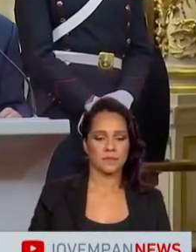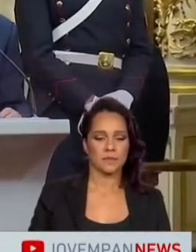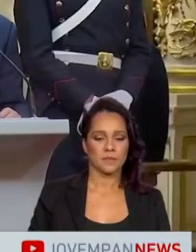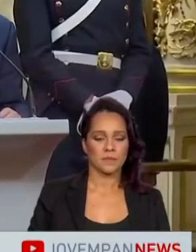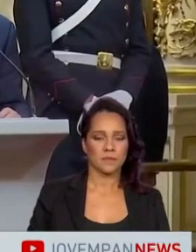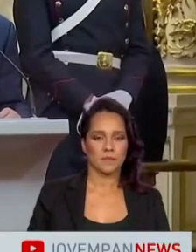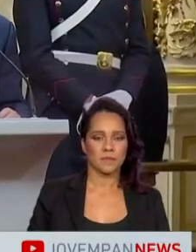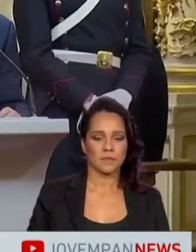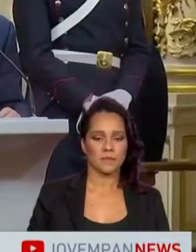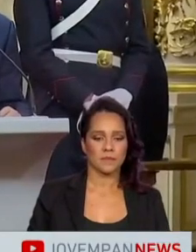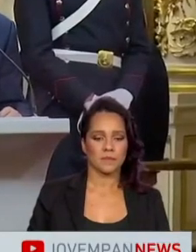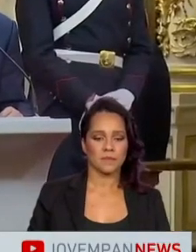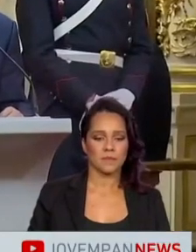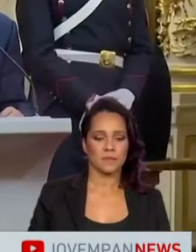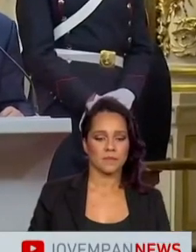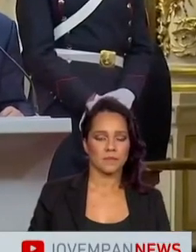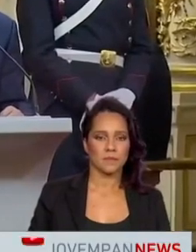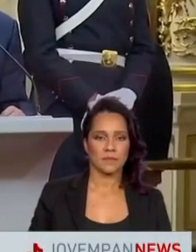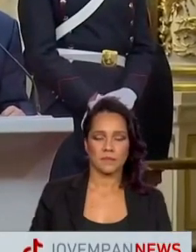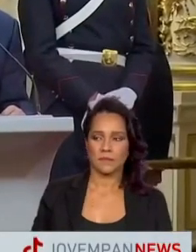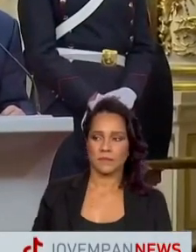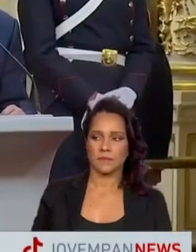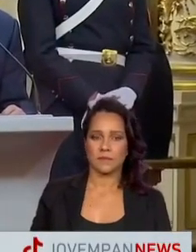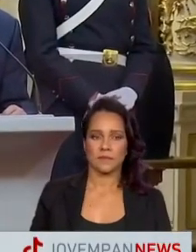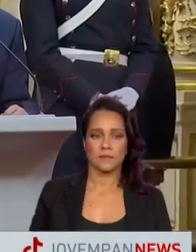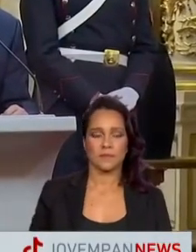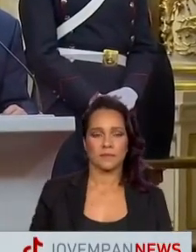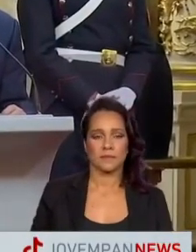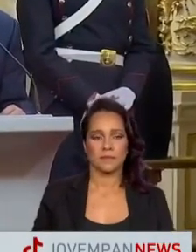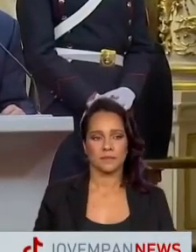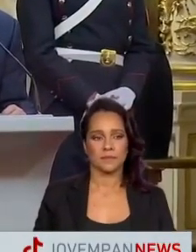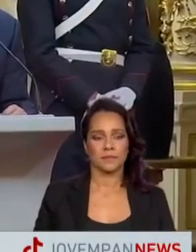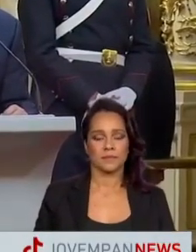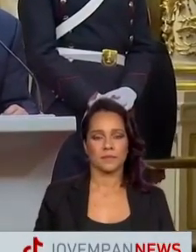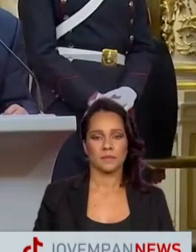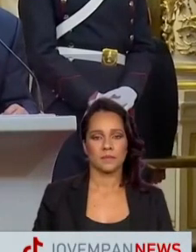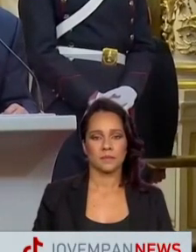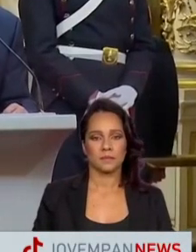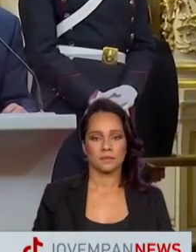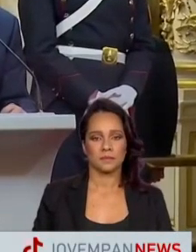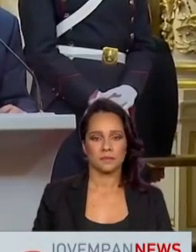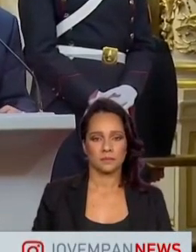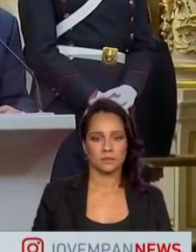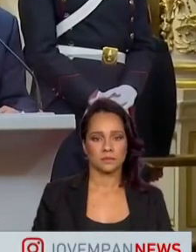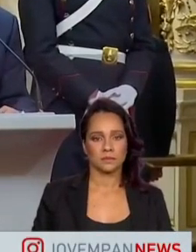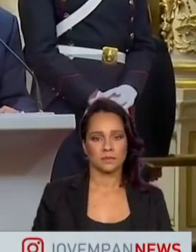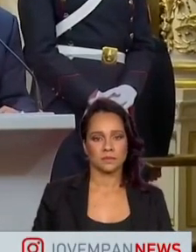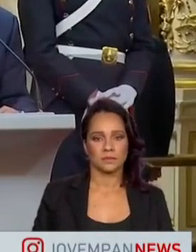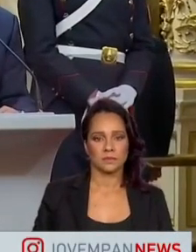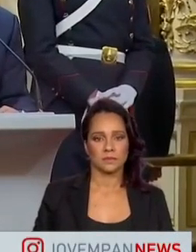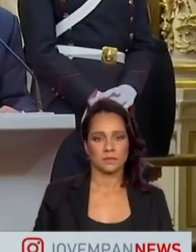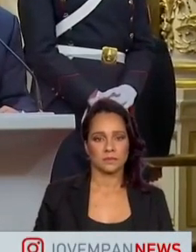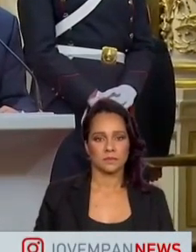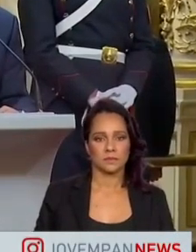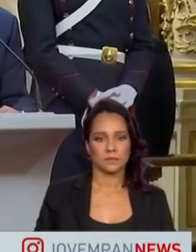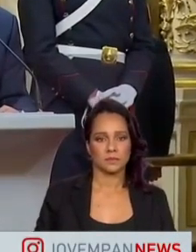fala mais alto um pouco. Sim, senhor. La pregunta es sobre el cambio de ministro en el ejército. Usted, presidente Fernández, fue el primero